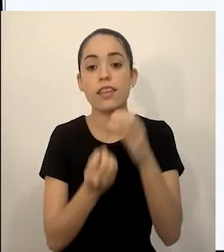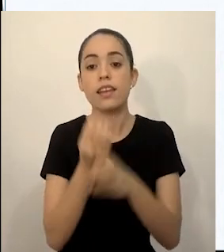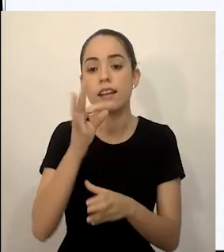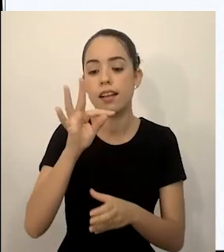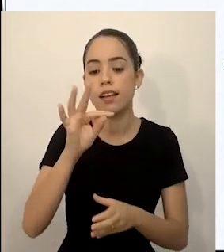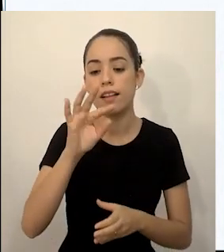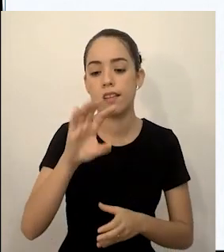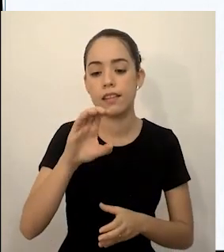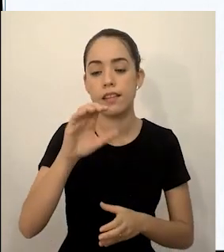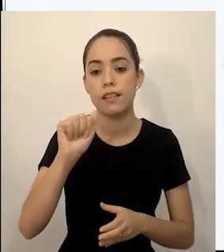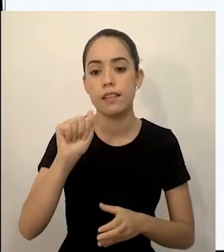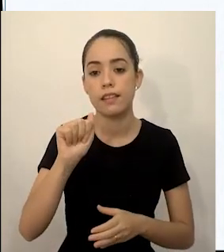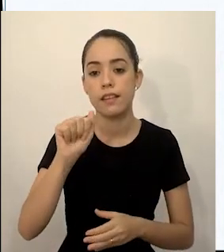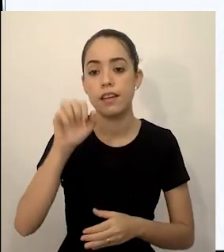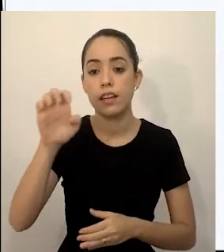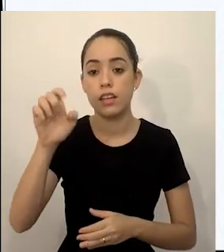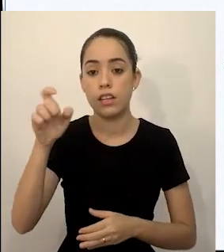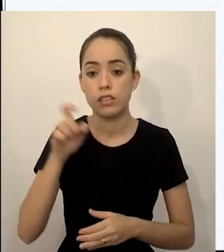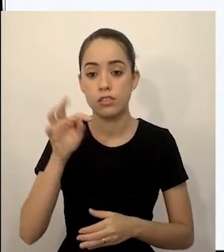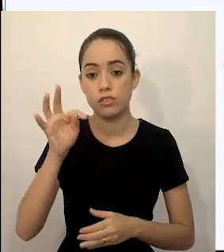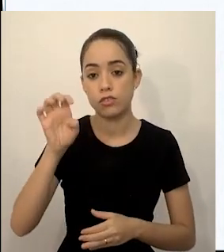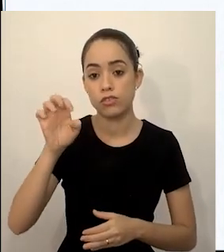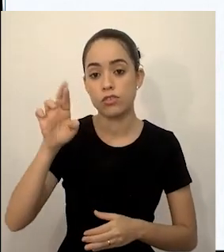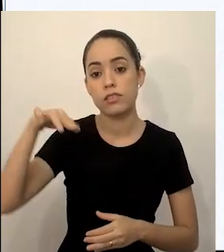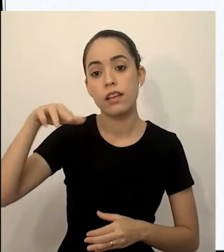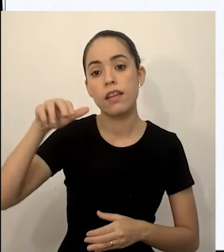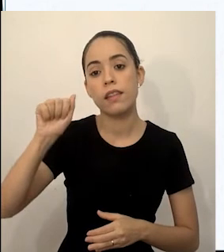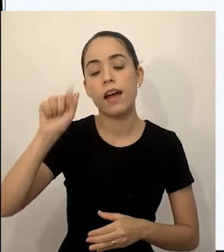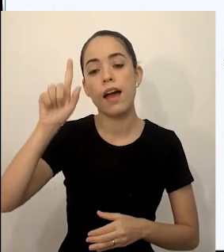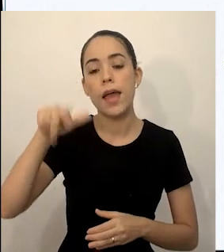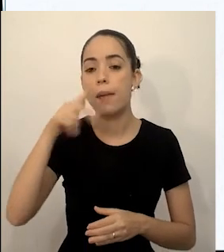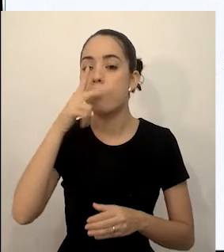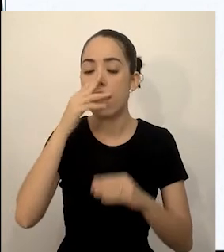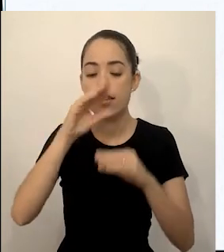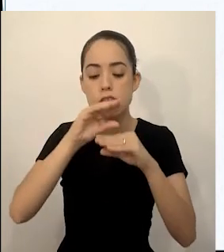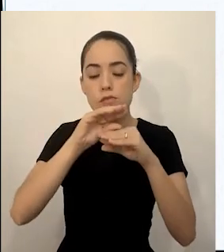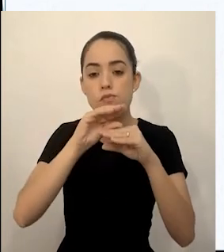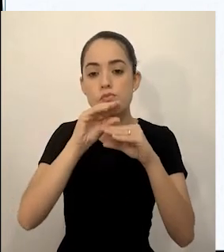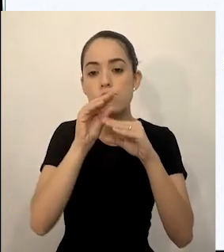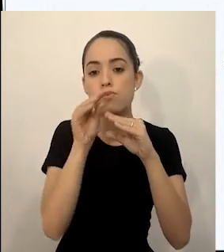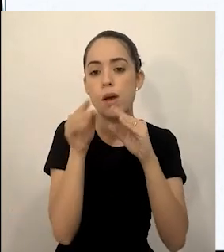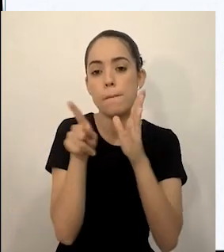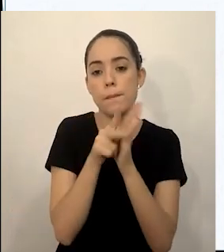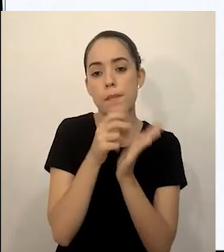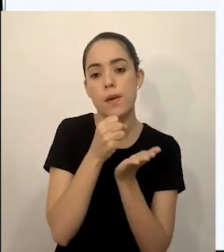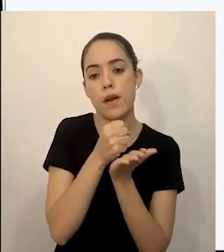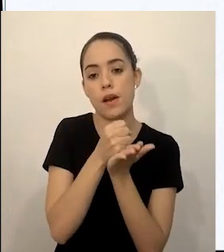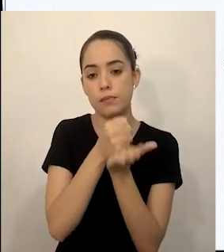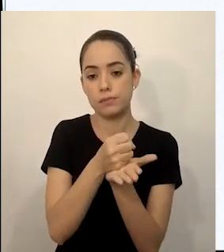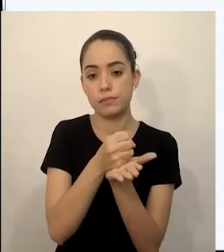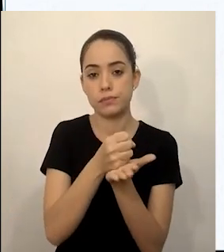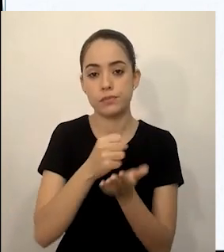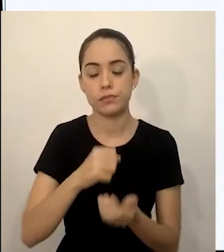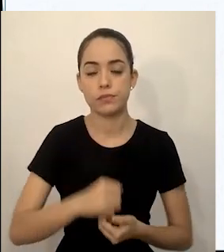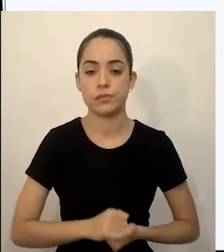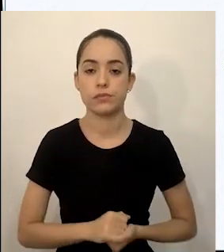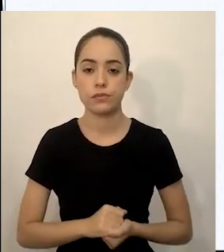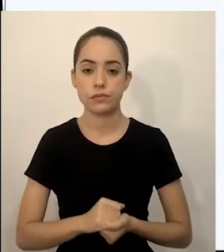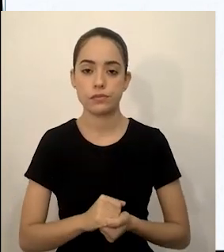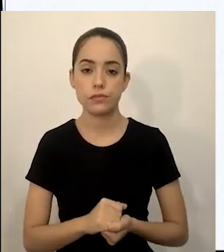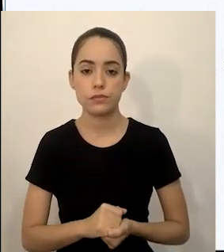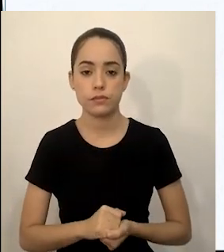teca externa, que é considerada uma camada de suporte.